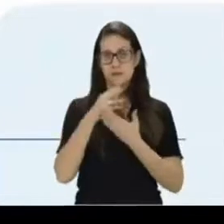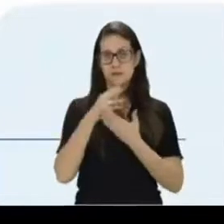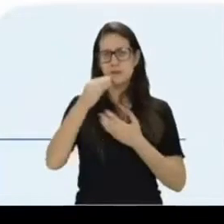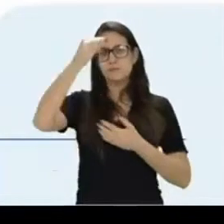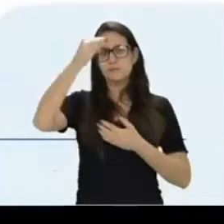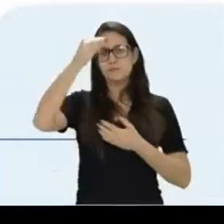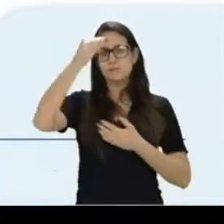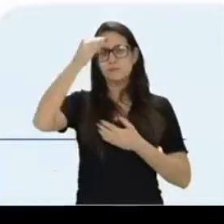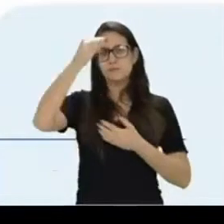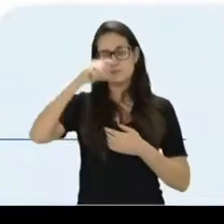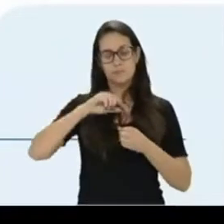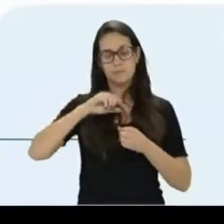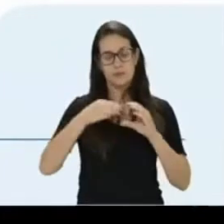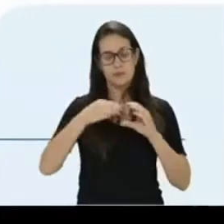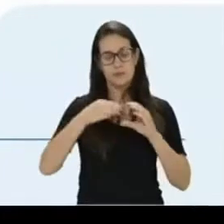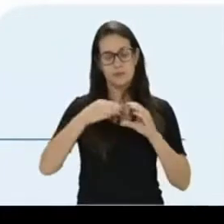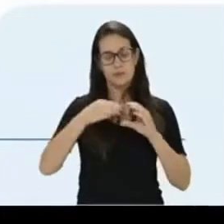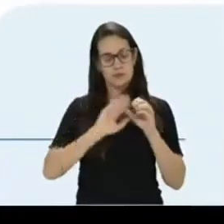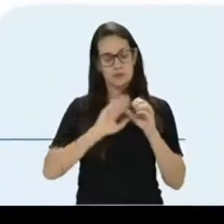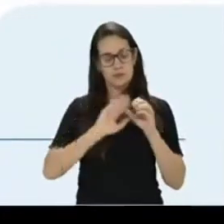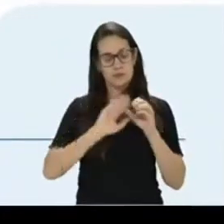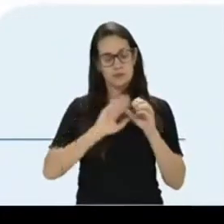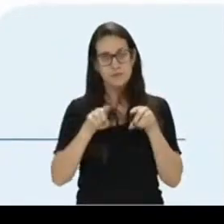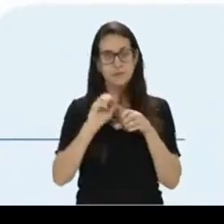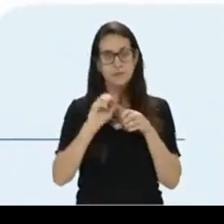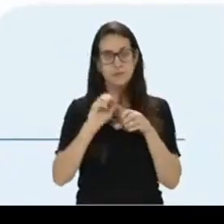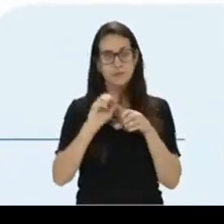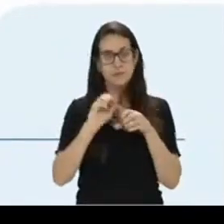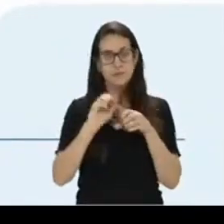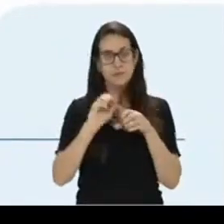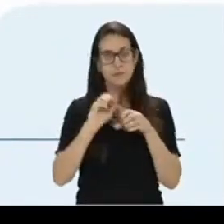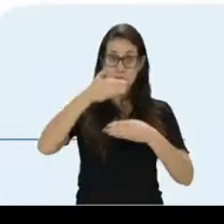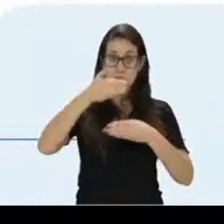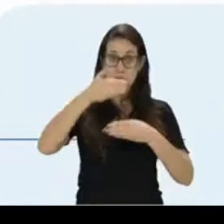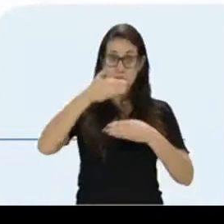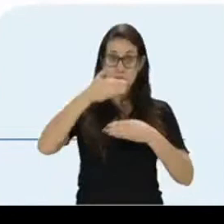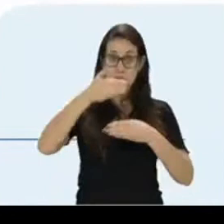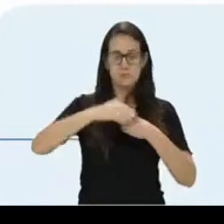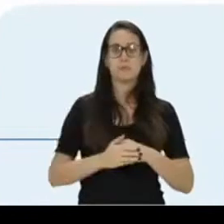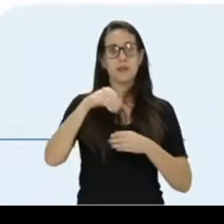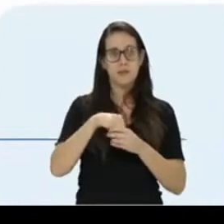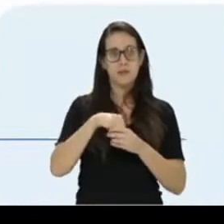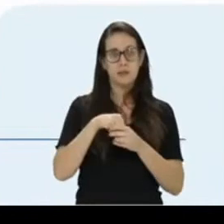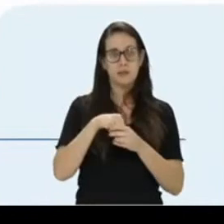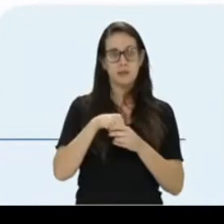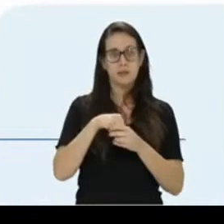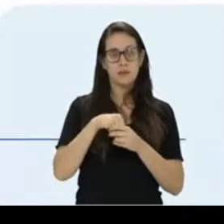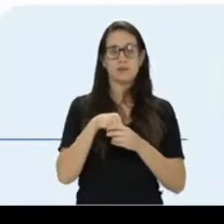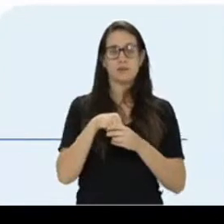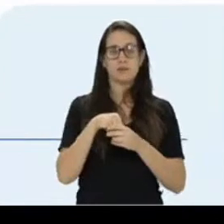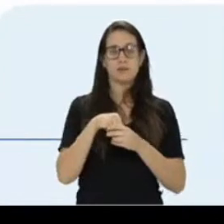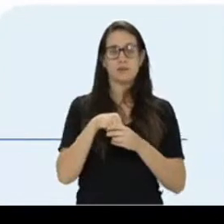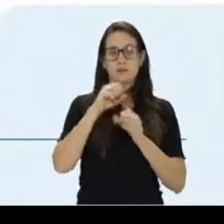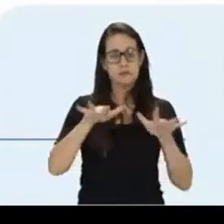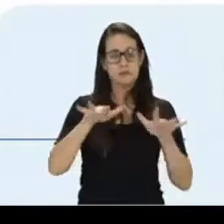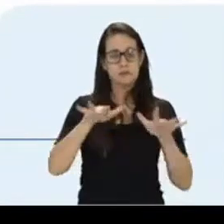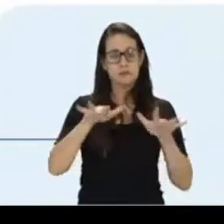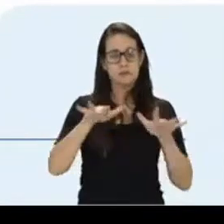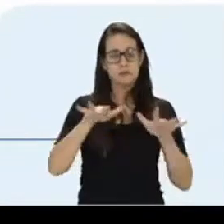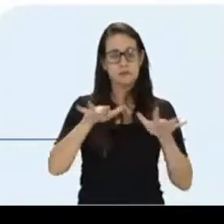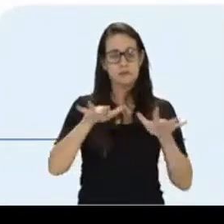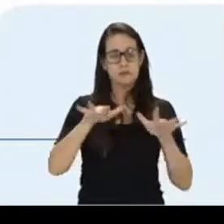parede celular, material genético estão dispersos aqui no citoplasma e ribossomos, então, que são as